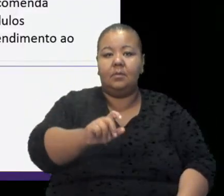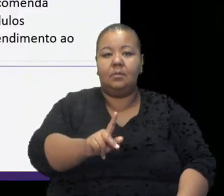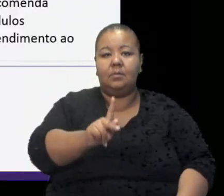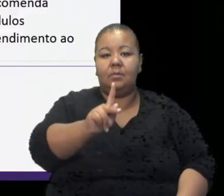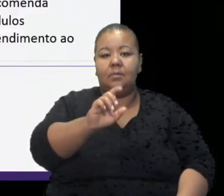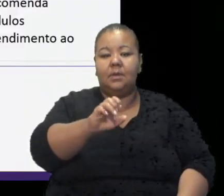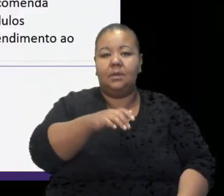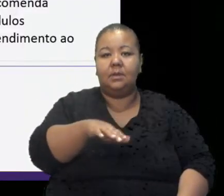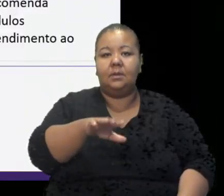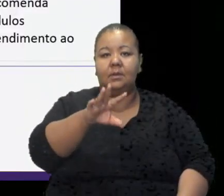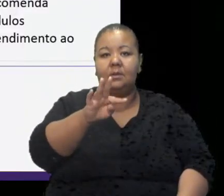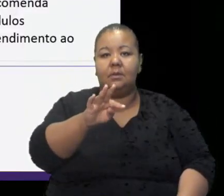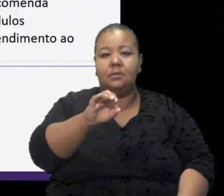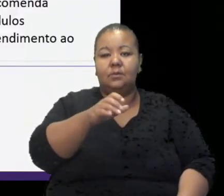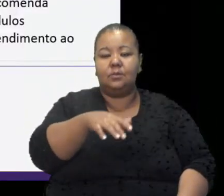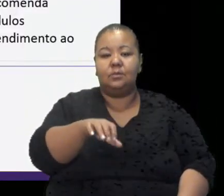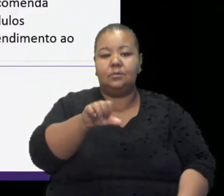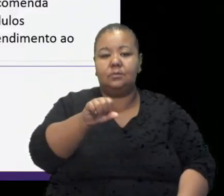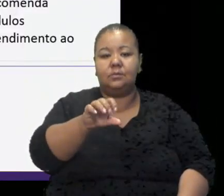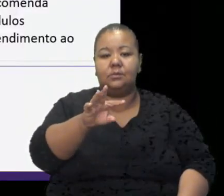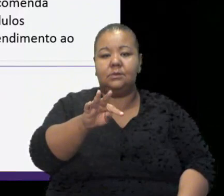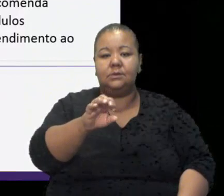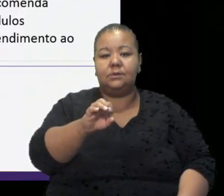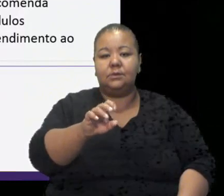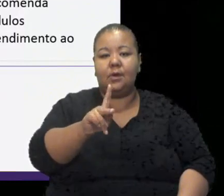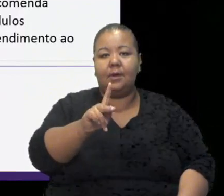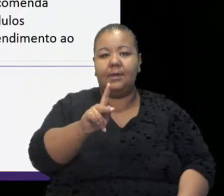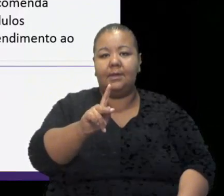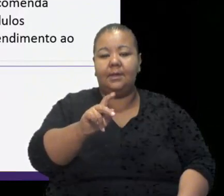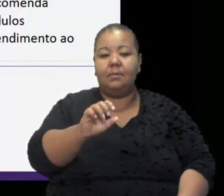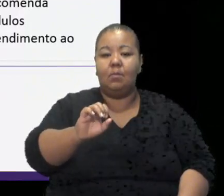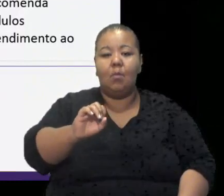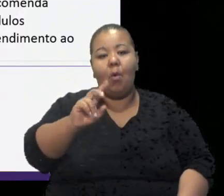conhecido como MTS. O exemplo é a